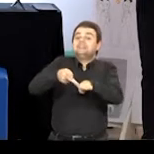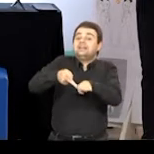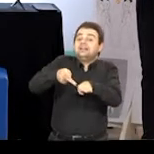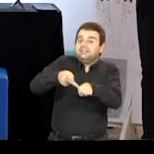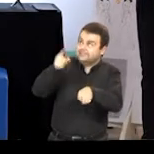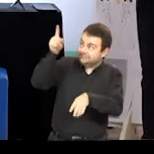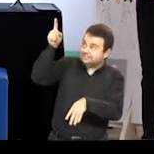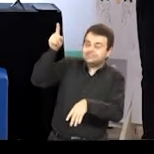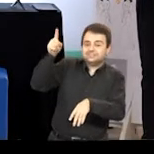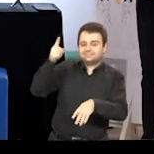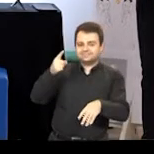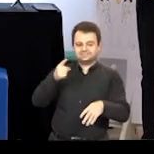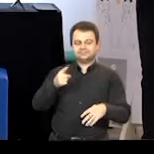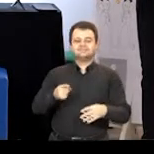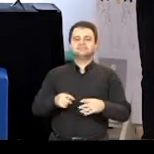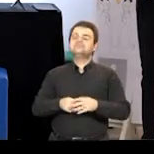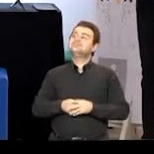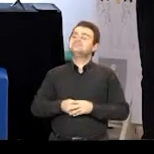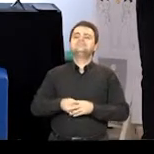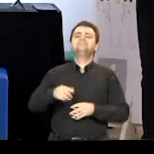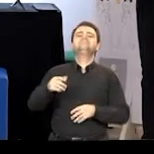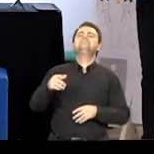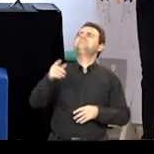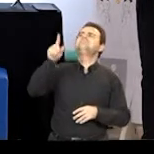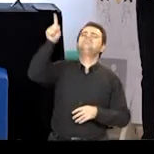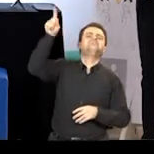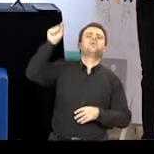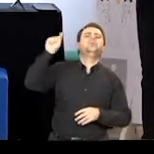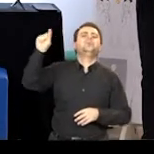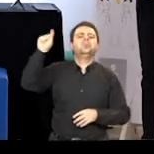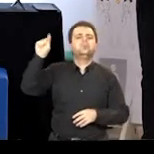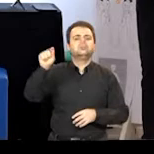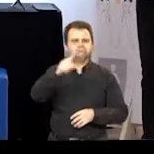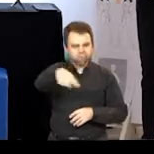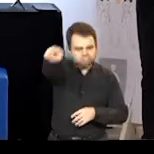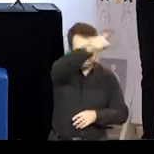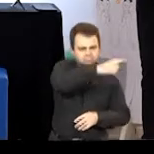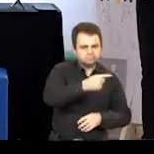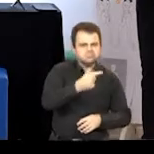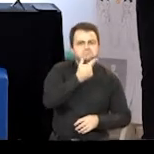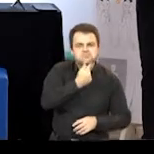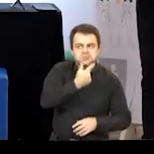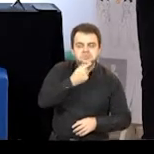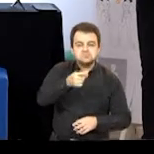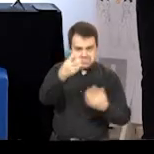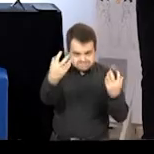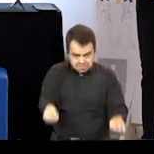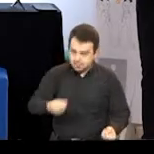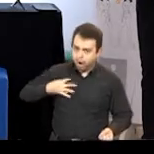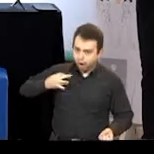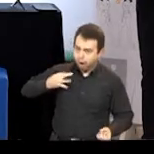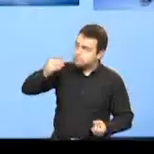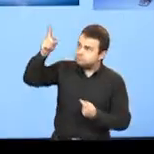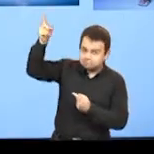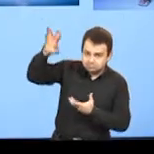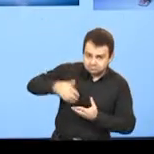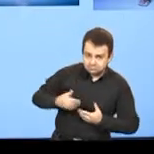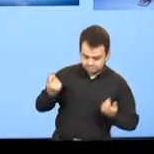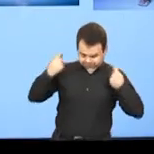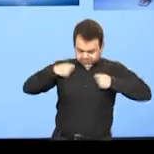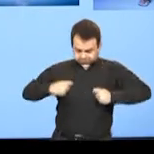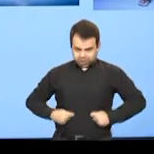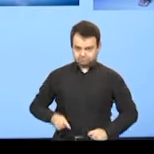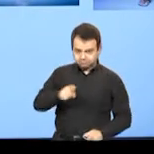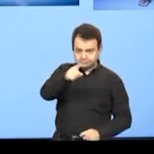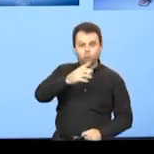imagem. E aqui? Vocês, principalmente os meninos, vocês usariam essas roupas?